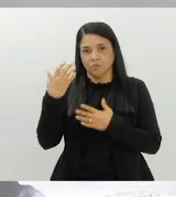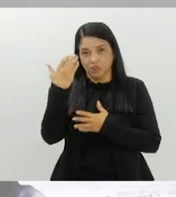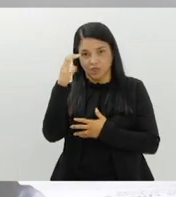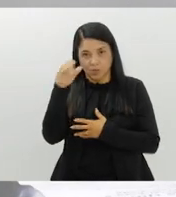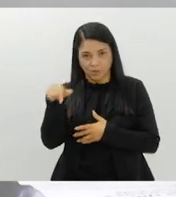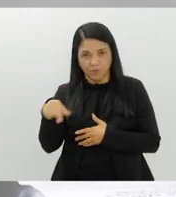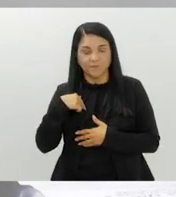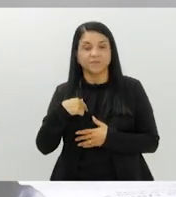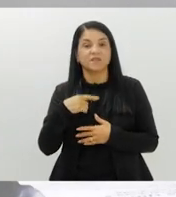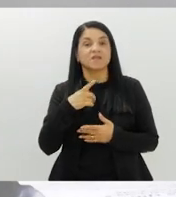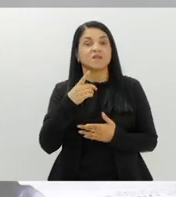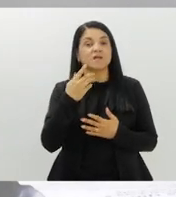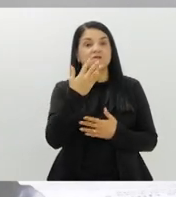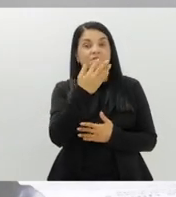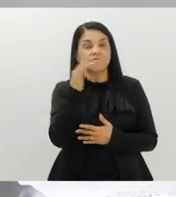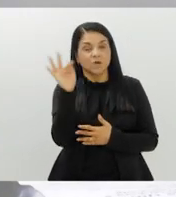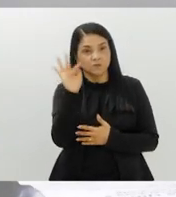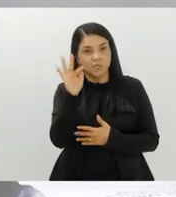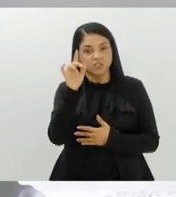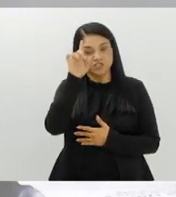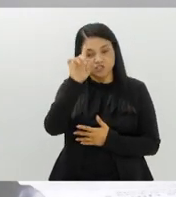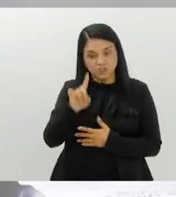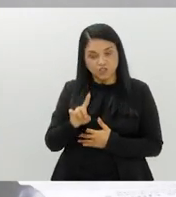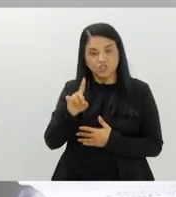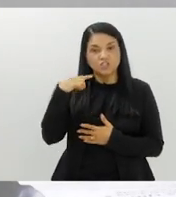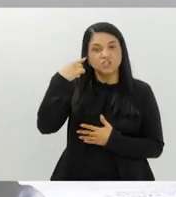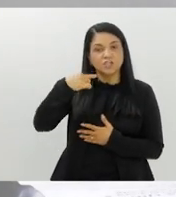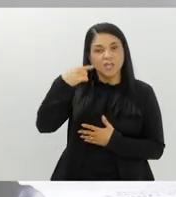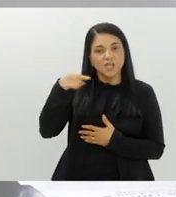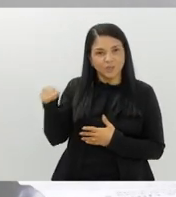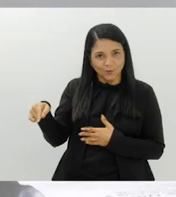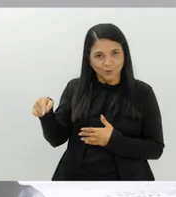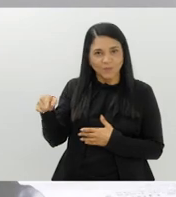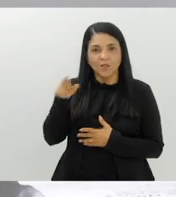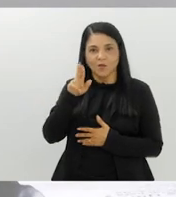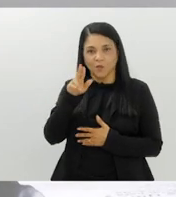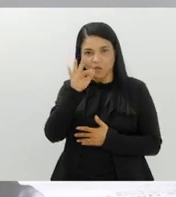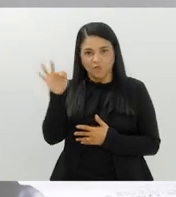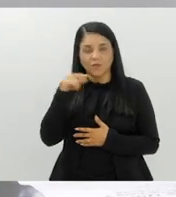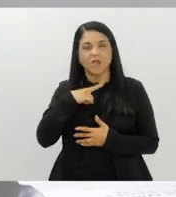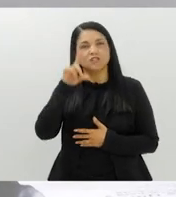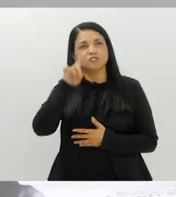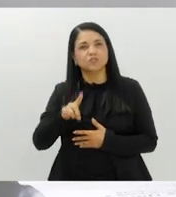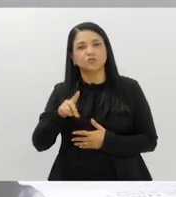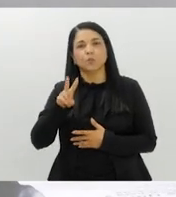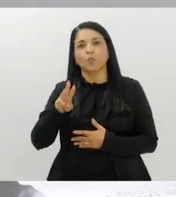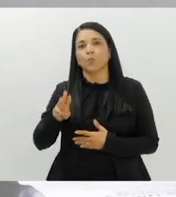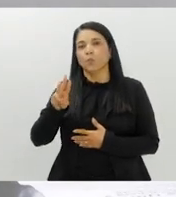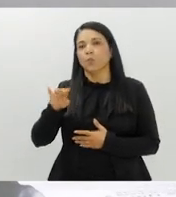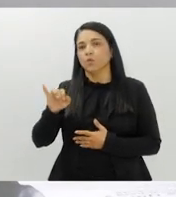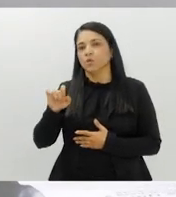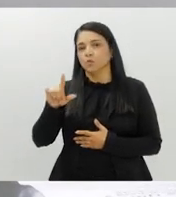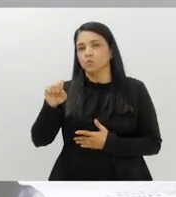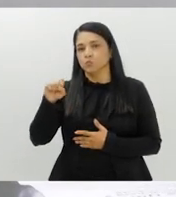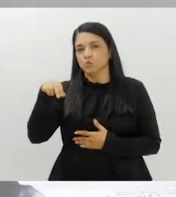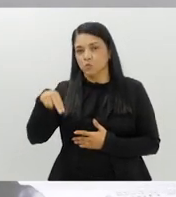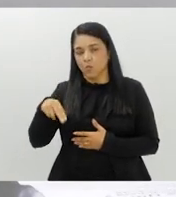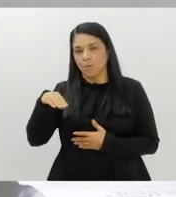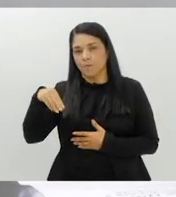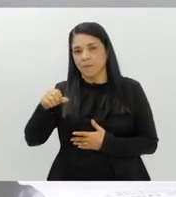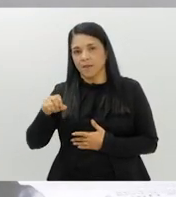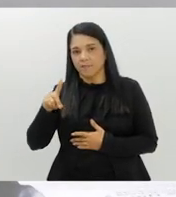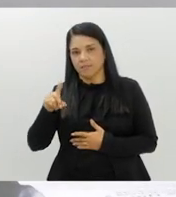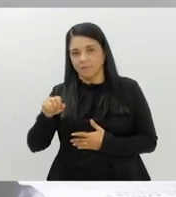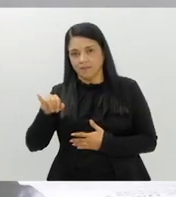UF. Nós, na época, era diretor o professor Wilson Madeira, e nós fizemos uma reunião